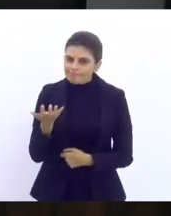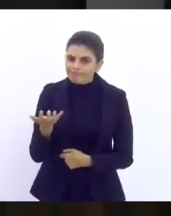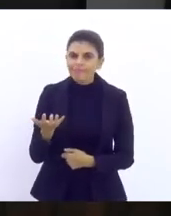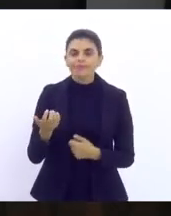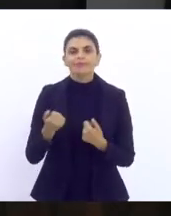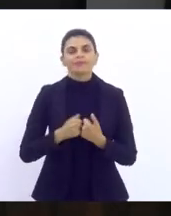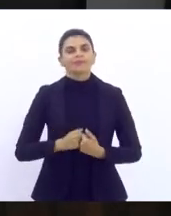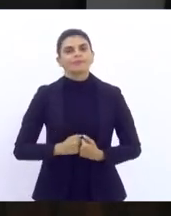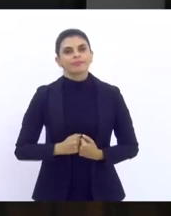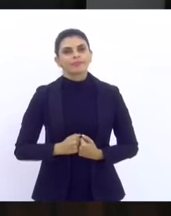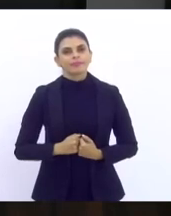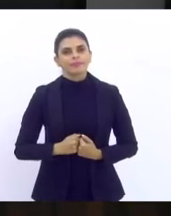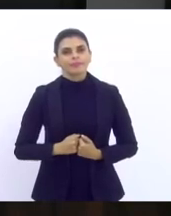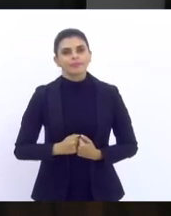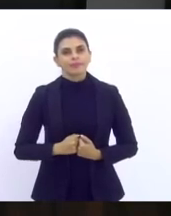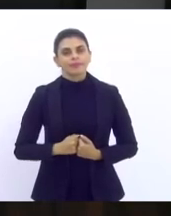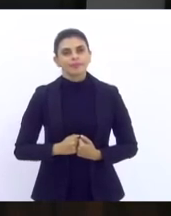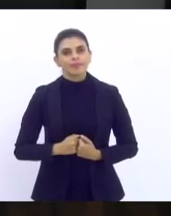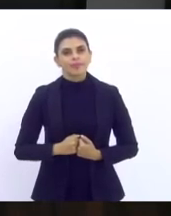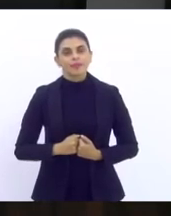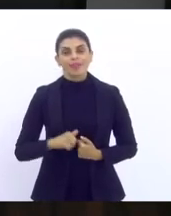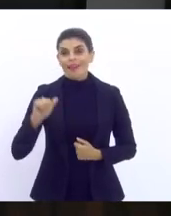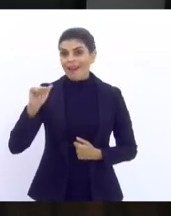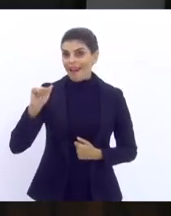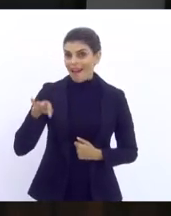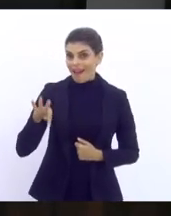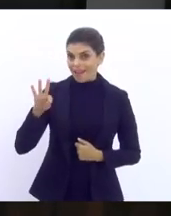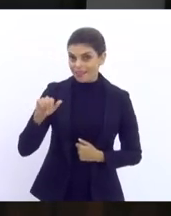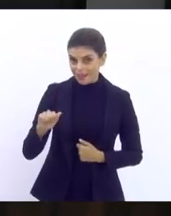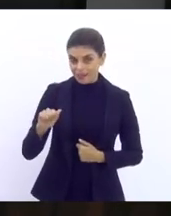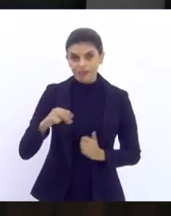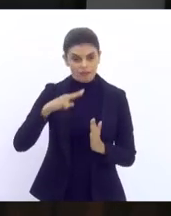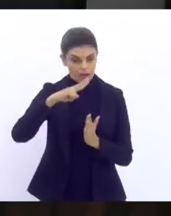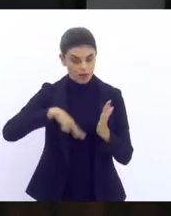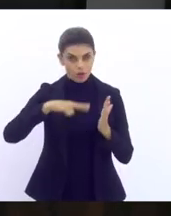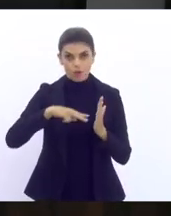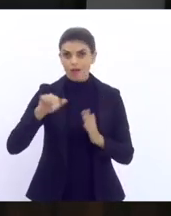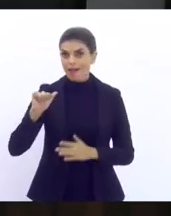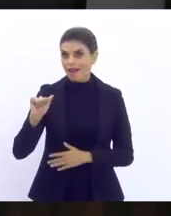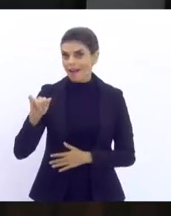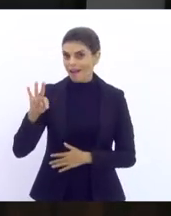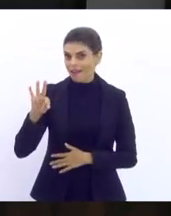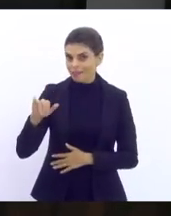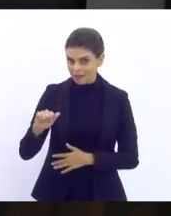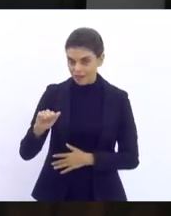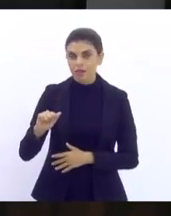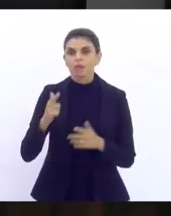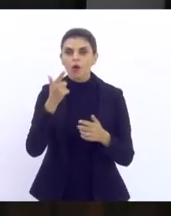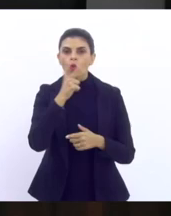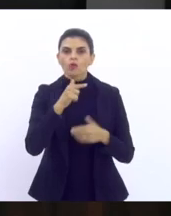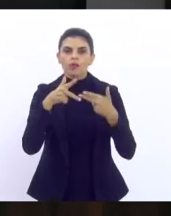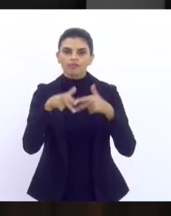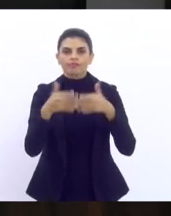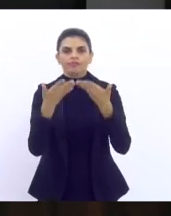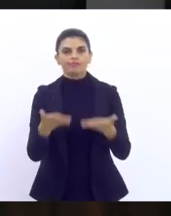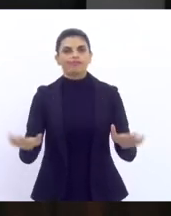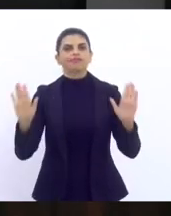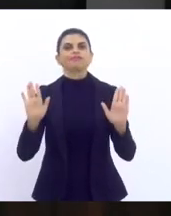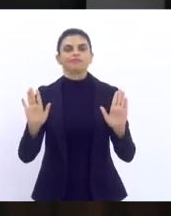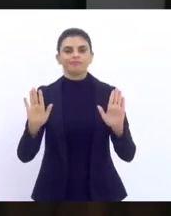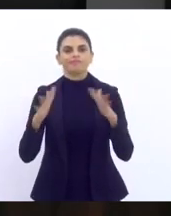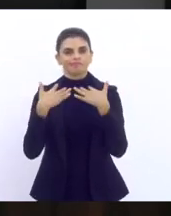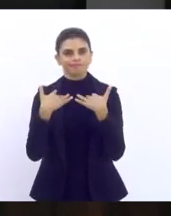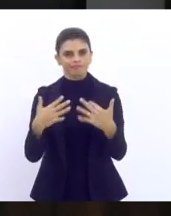falar a nossa ata, fazer a leitura da nossa ata para podermos fazer a abertura da nossa